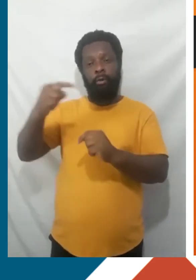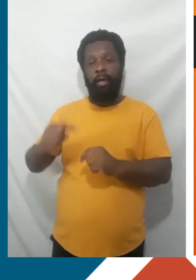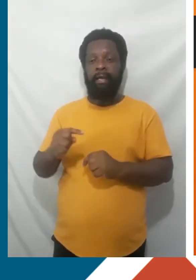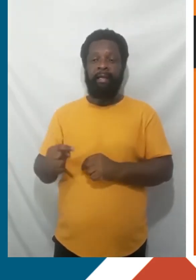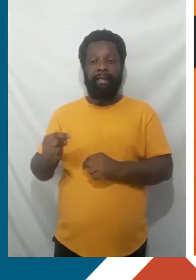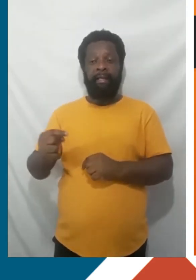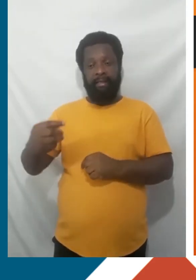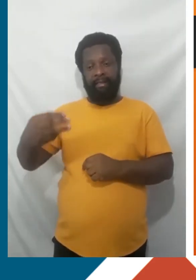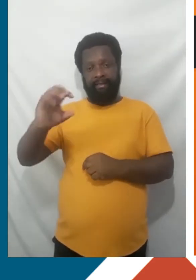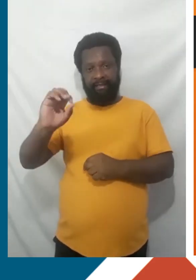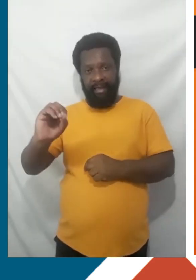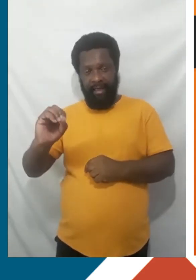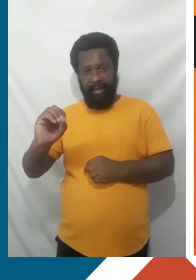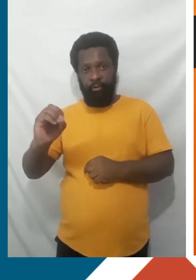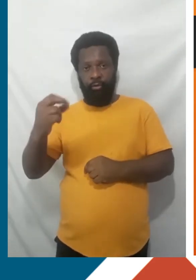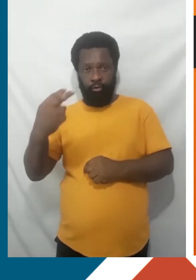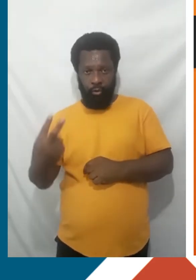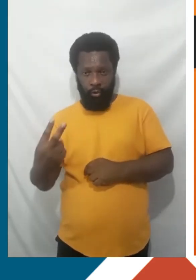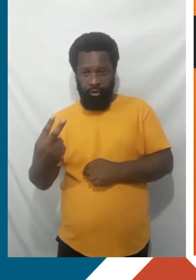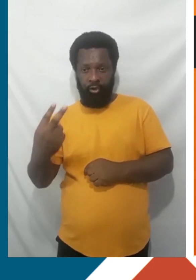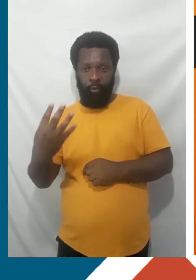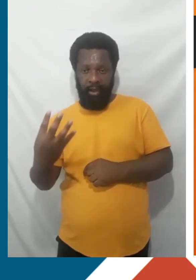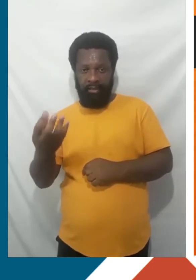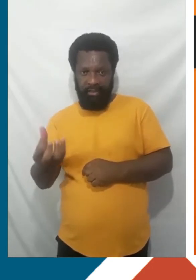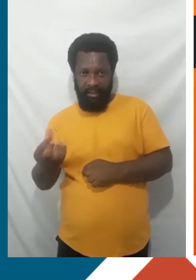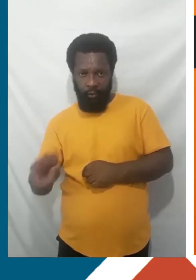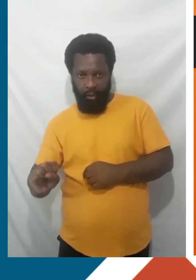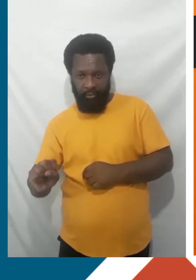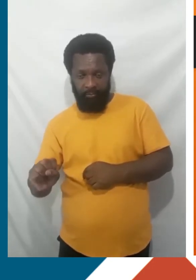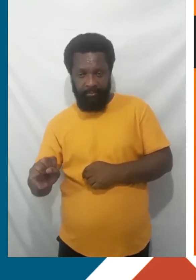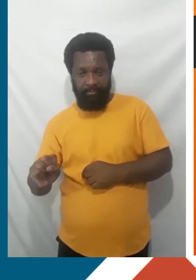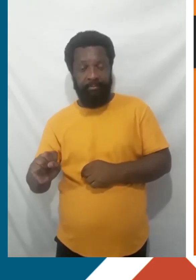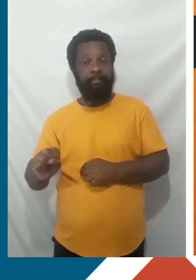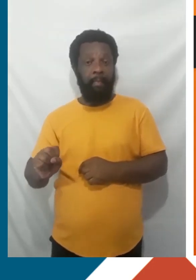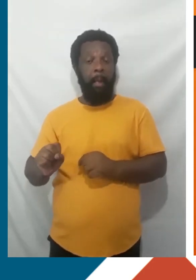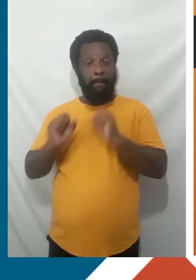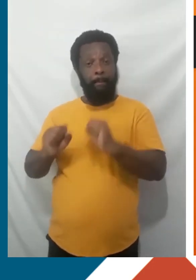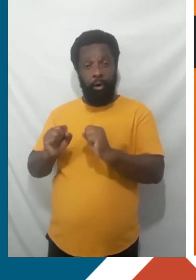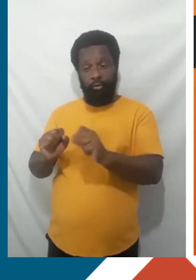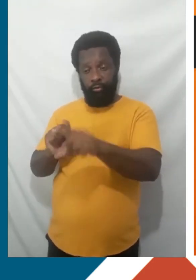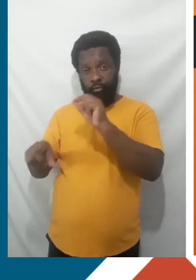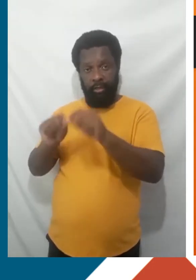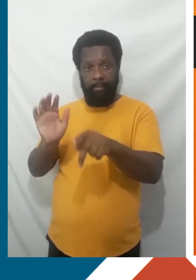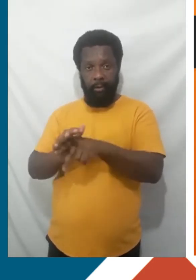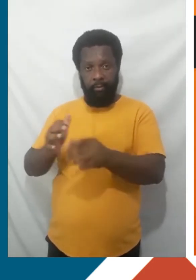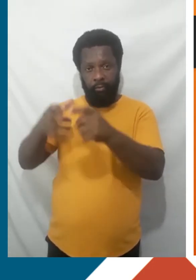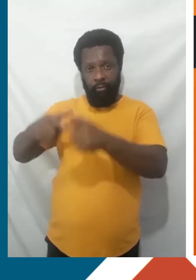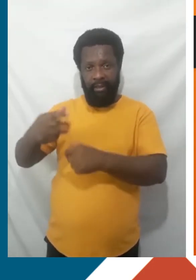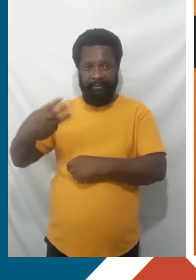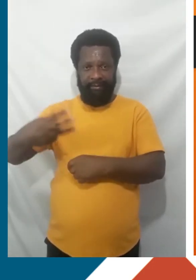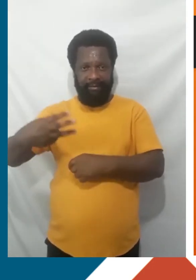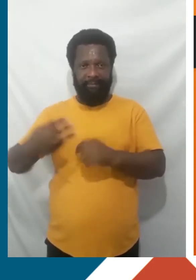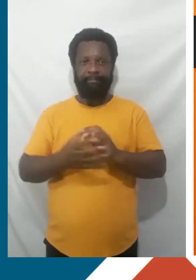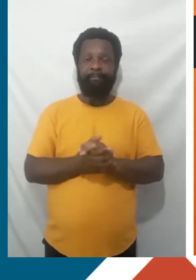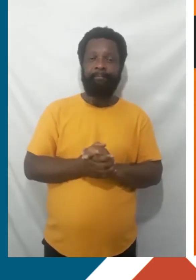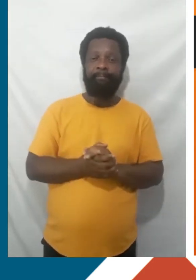vai poder ocupar a terceira posição, então vamos ter o 0, 2, 4, 6 e 8 disponíveis para o terceiro dígito.